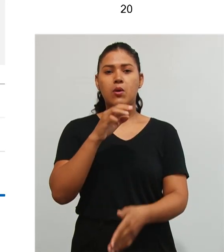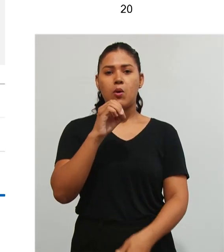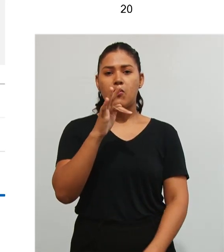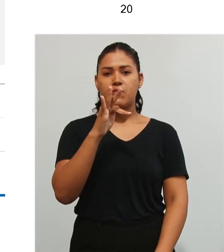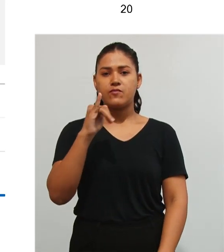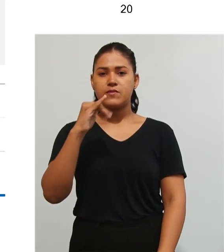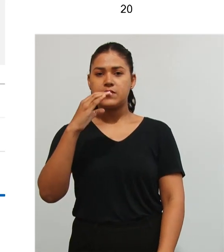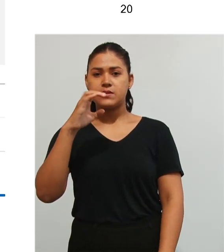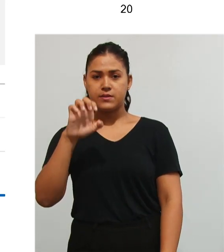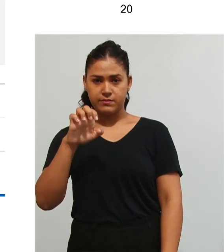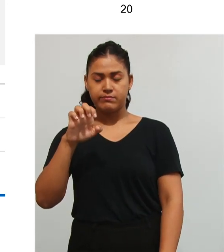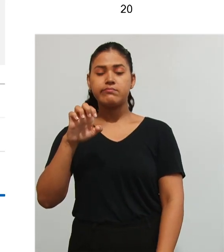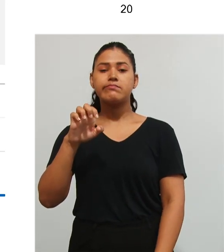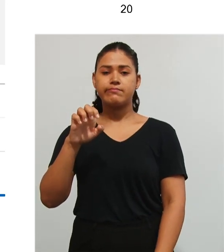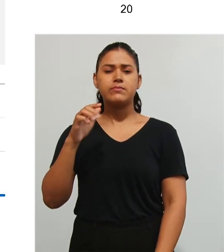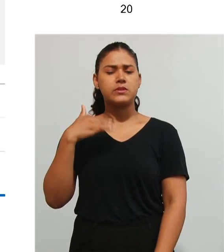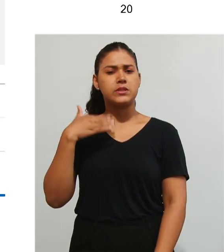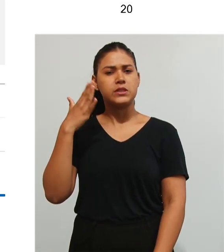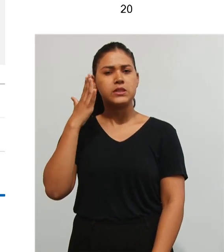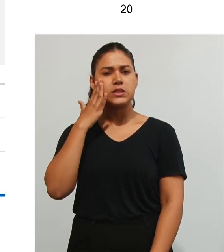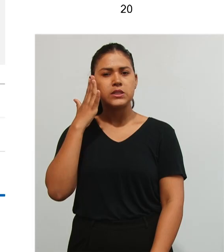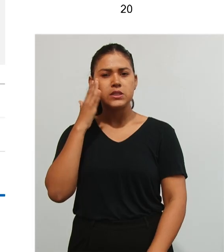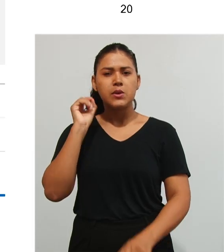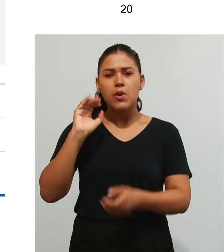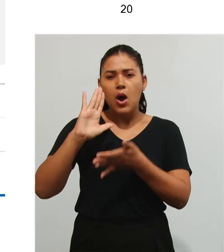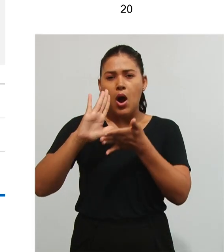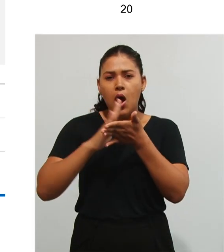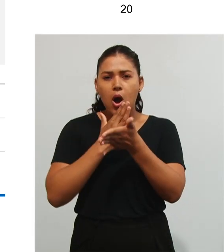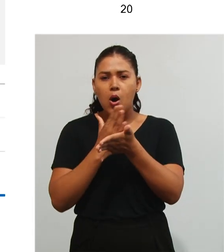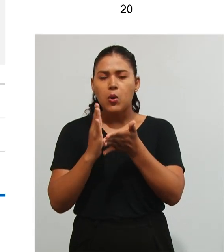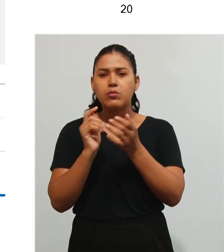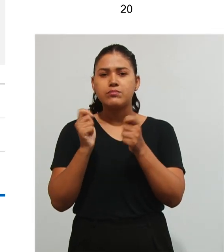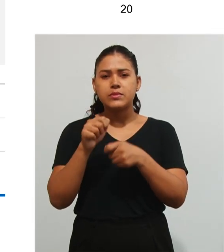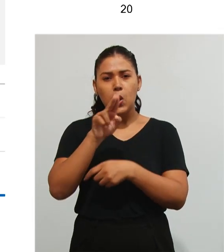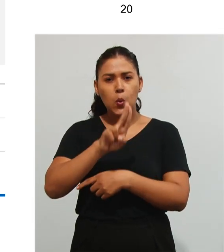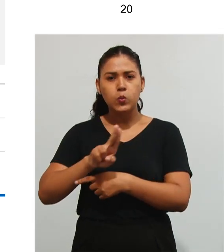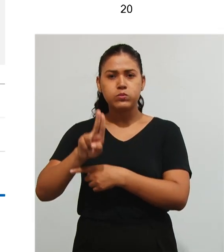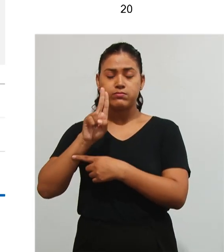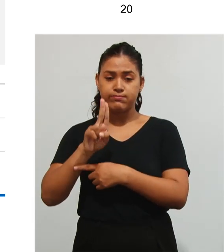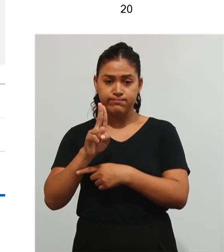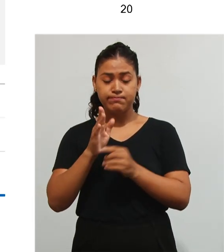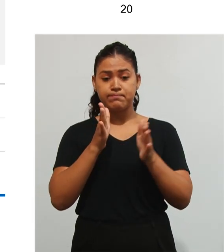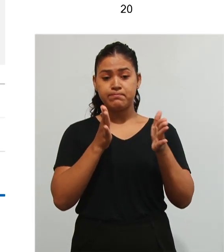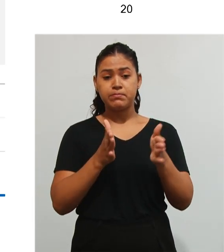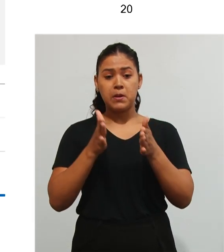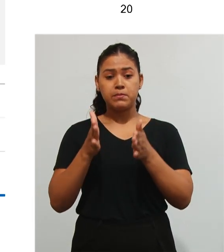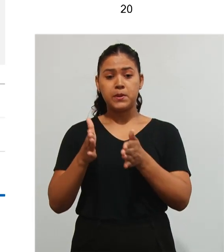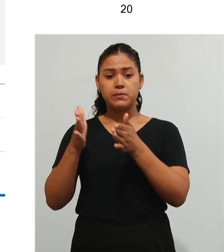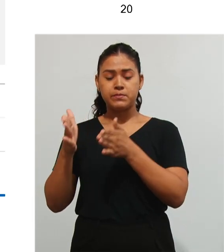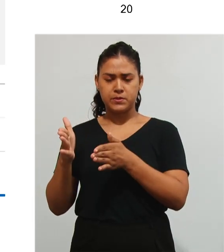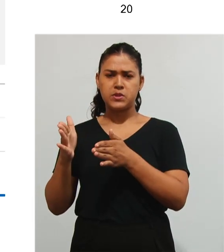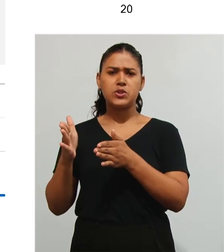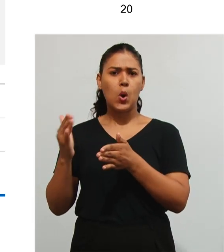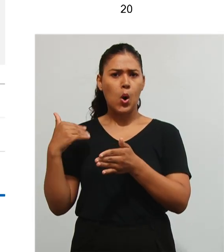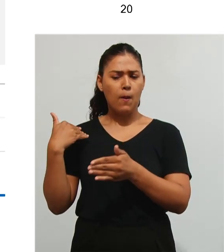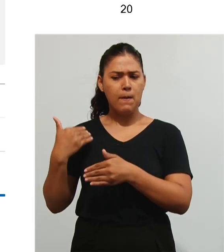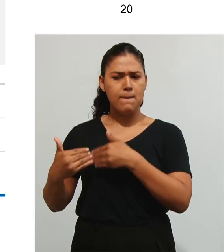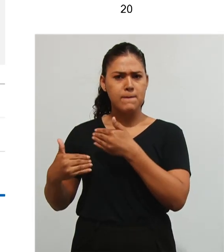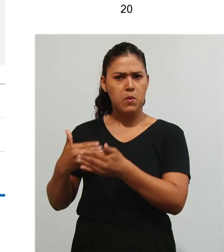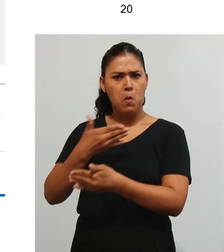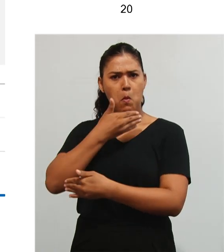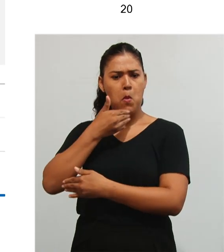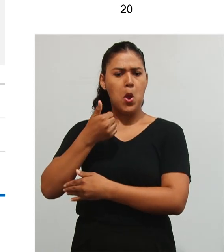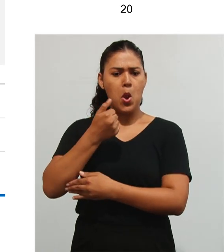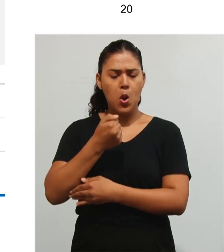Então, embora as modalidades de licenciamento de software passaram por melhorias,